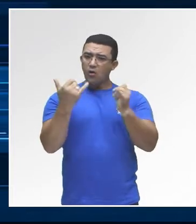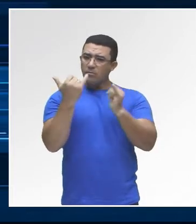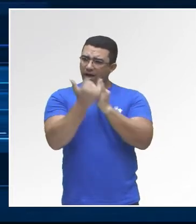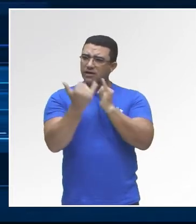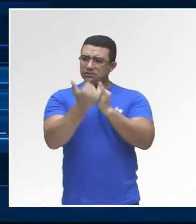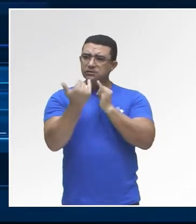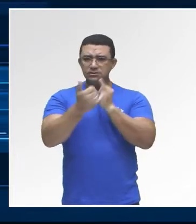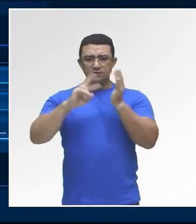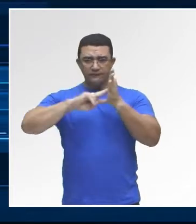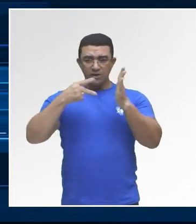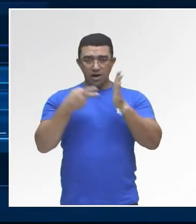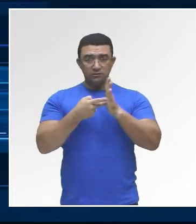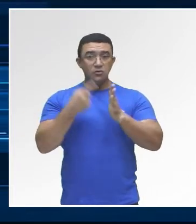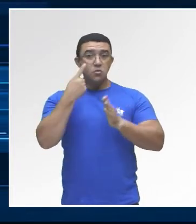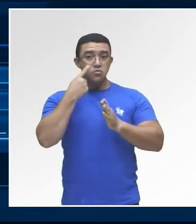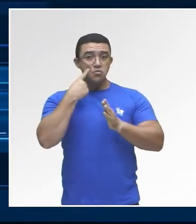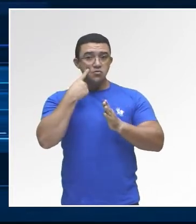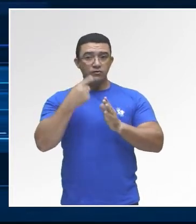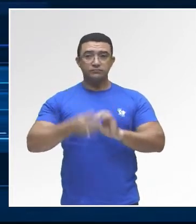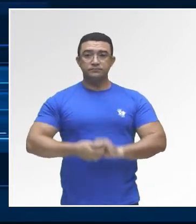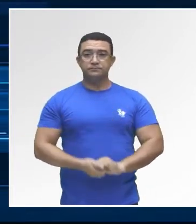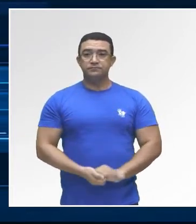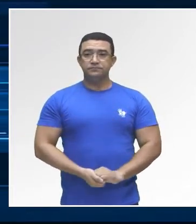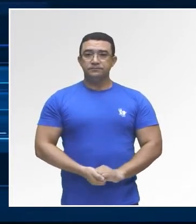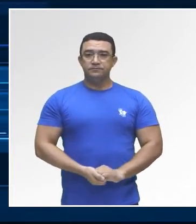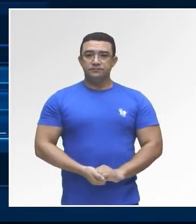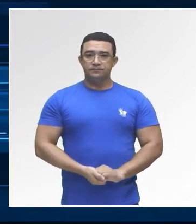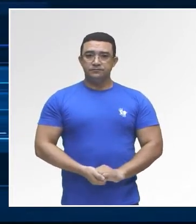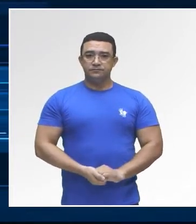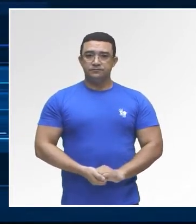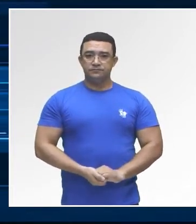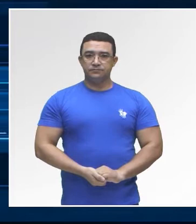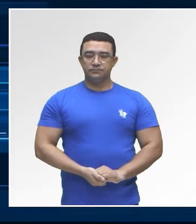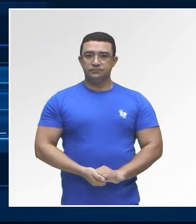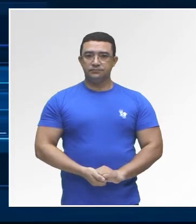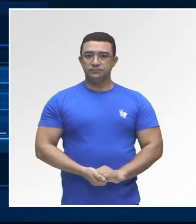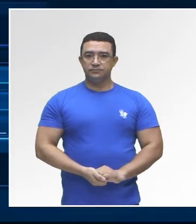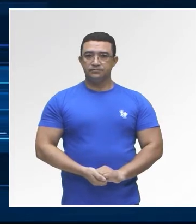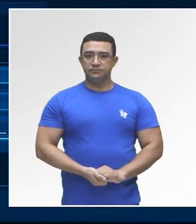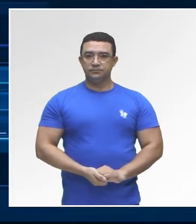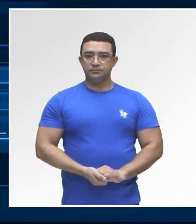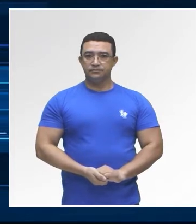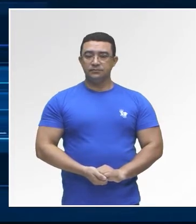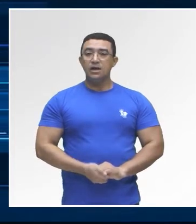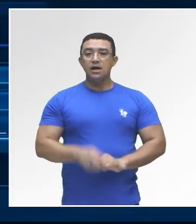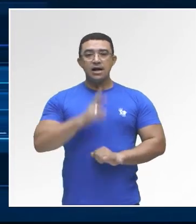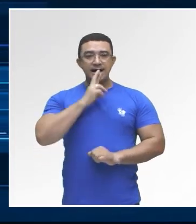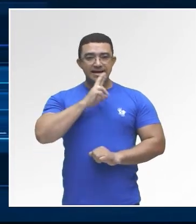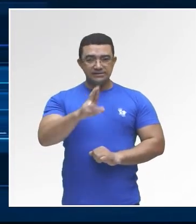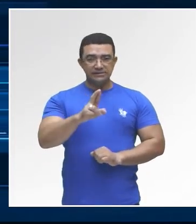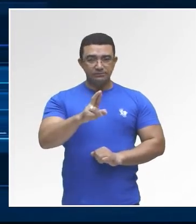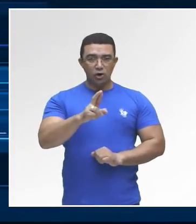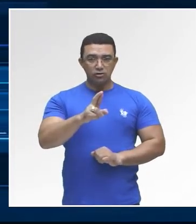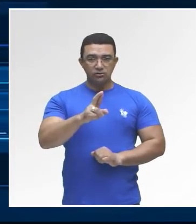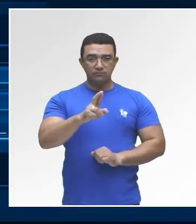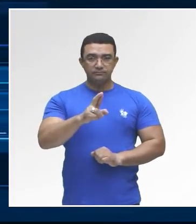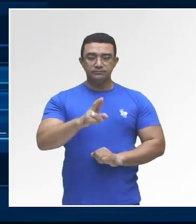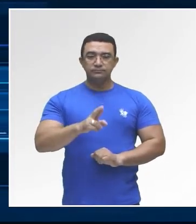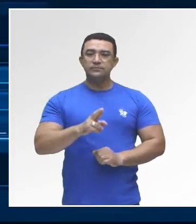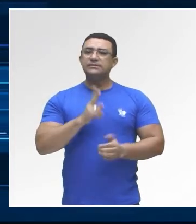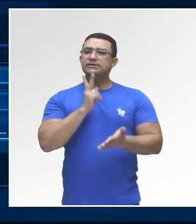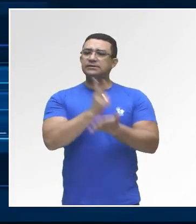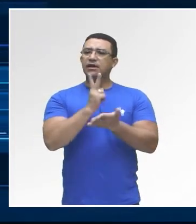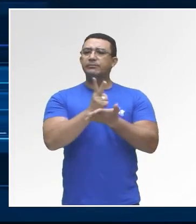bem? Então, vamos ver aqui comigo na tela sobre aqui a resposta da nossa Victoria. O que